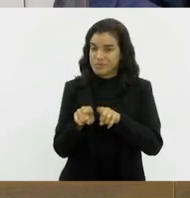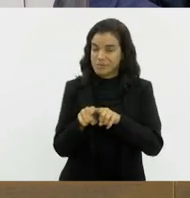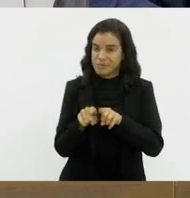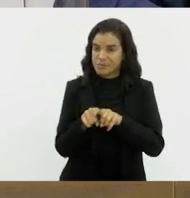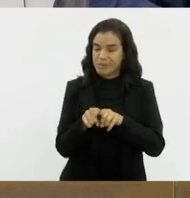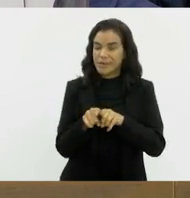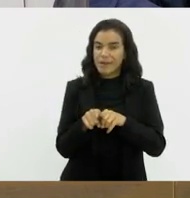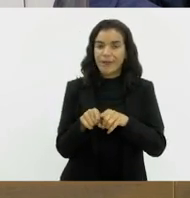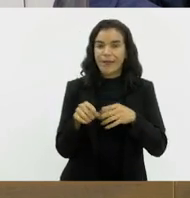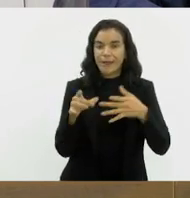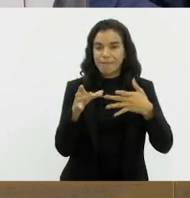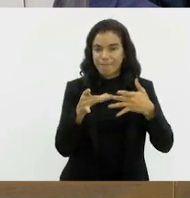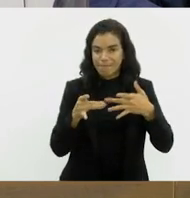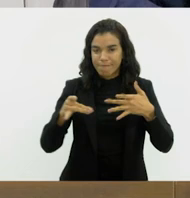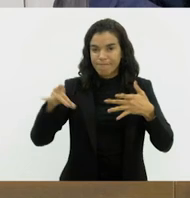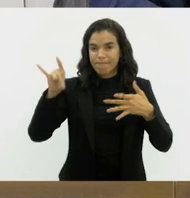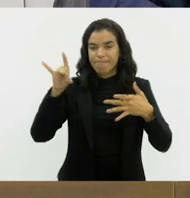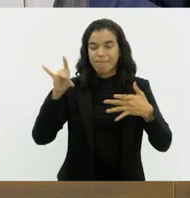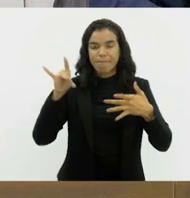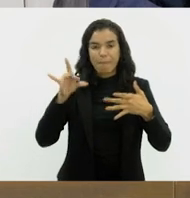é